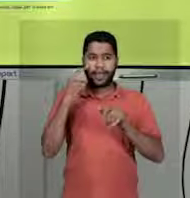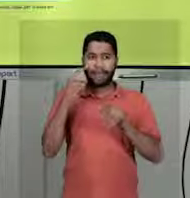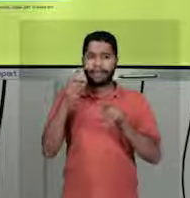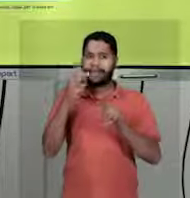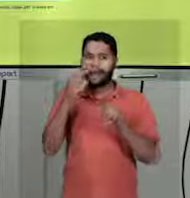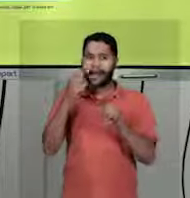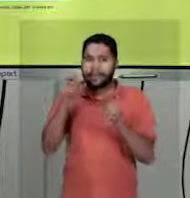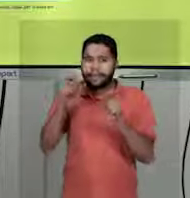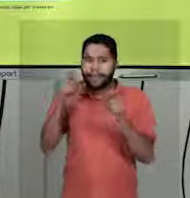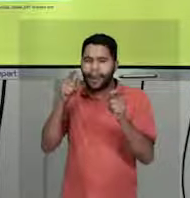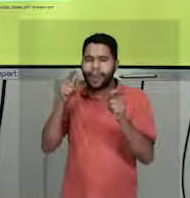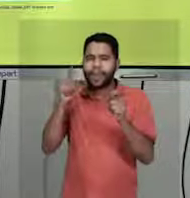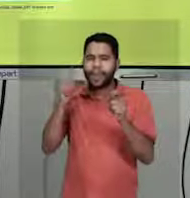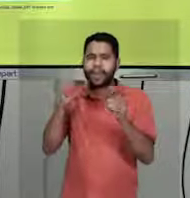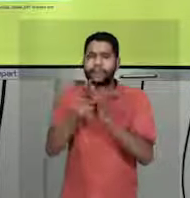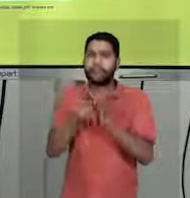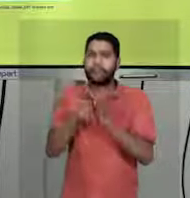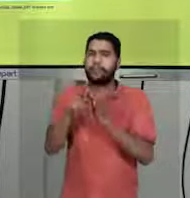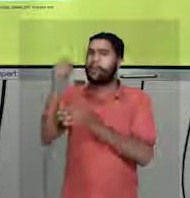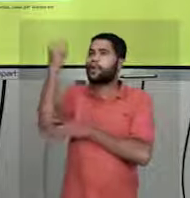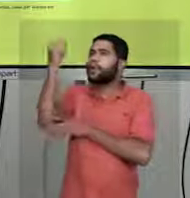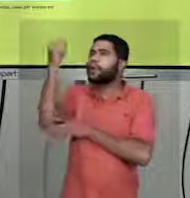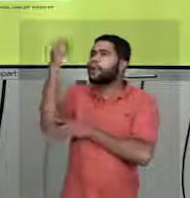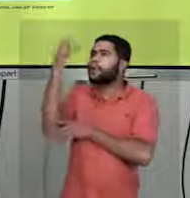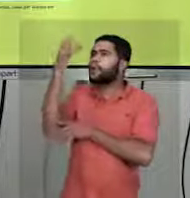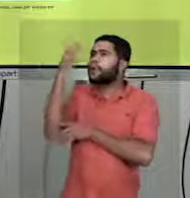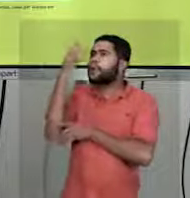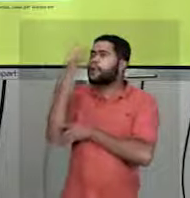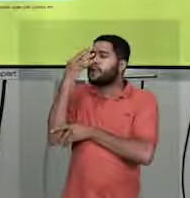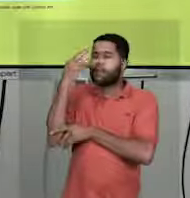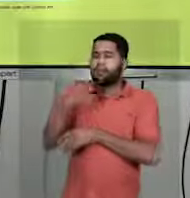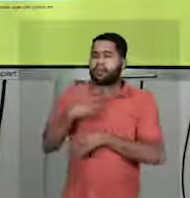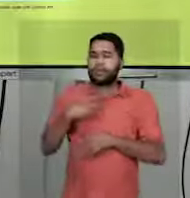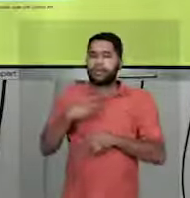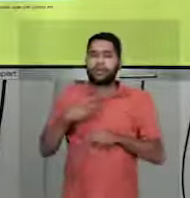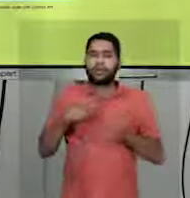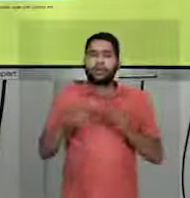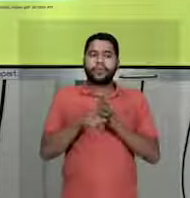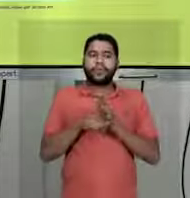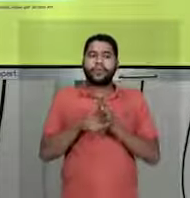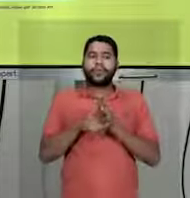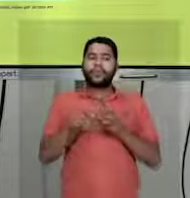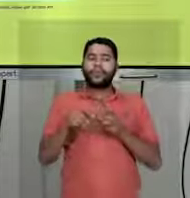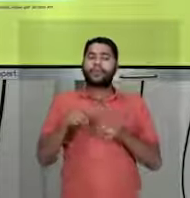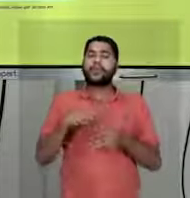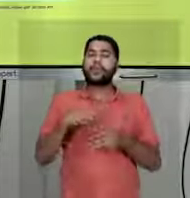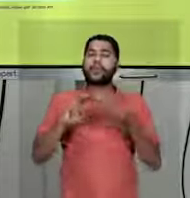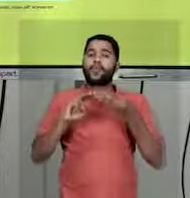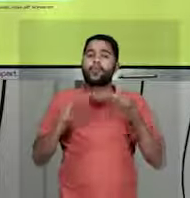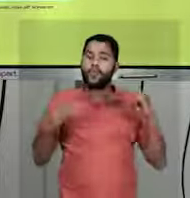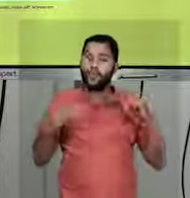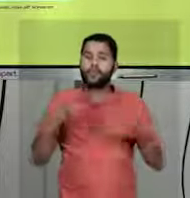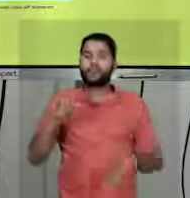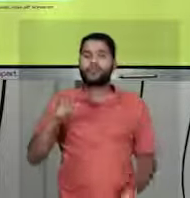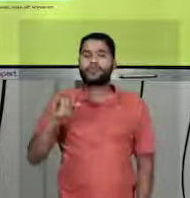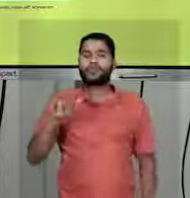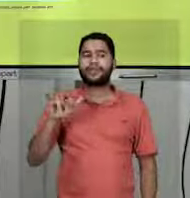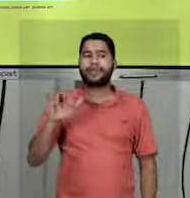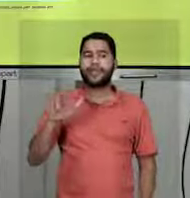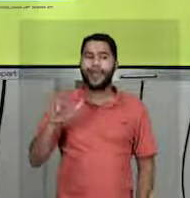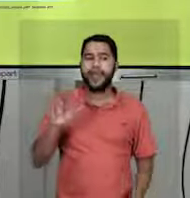indicando o raio entrando dentro do olho. Aqui a gente tem o músculo ciliar e os ligamentos que vão fazer com